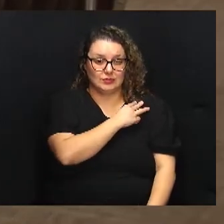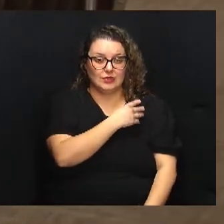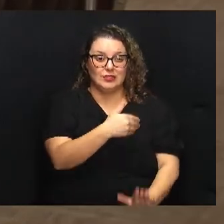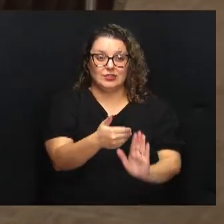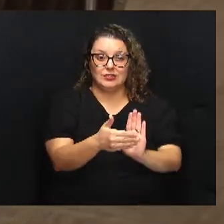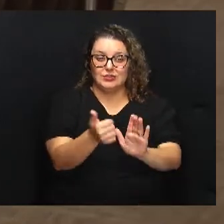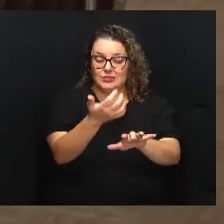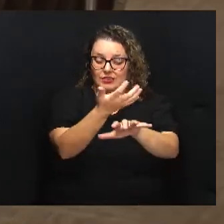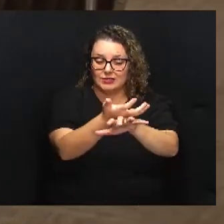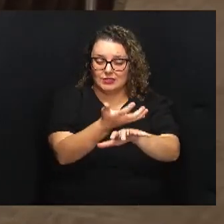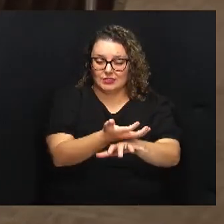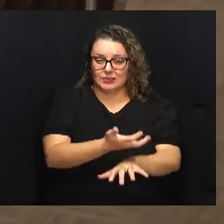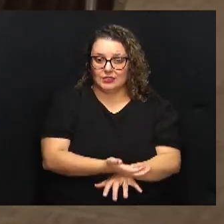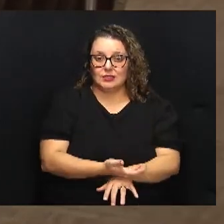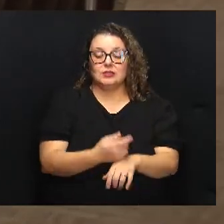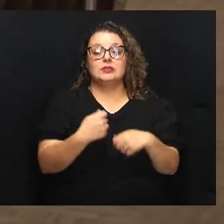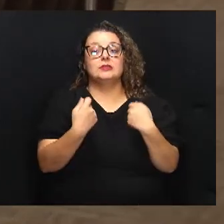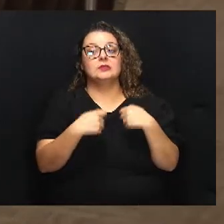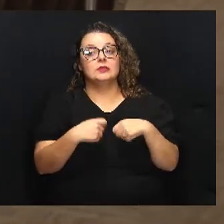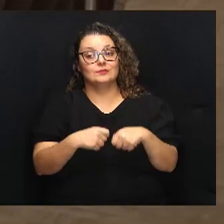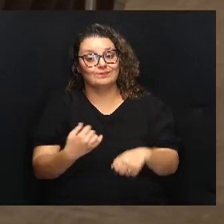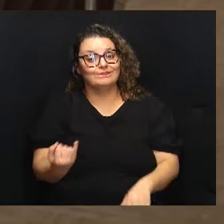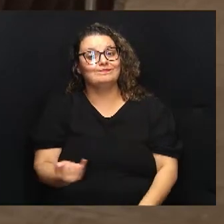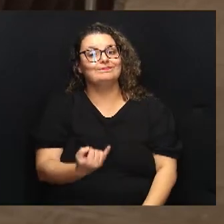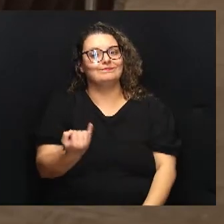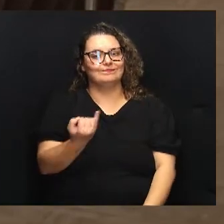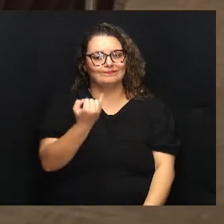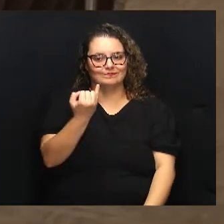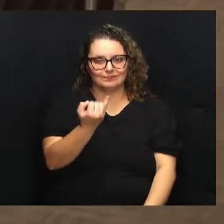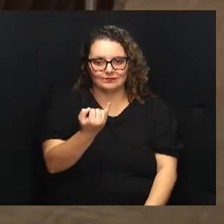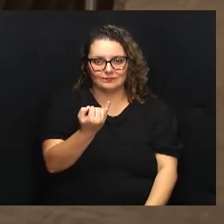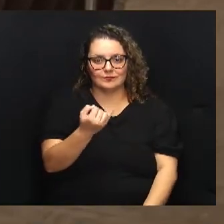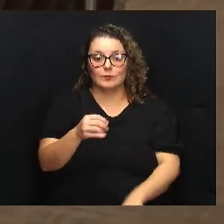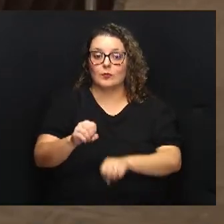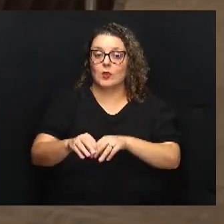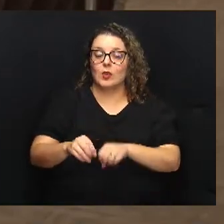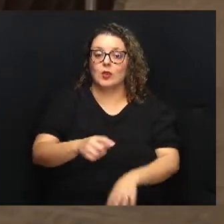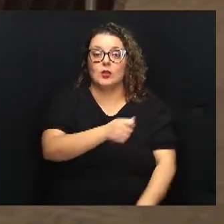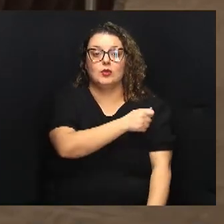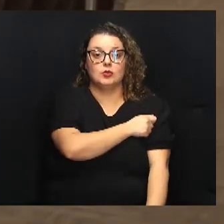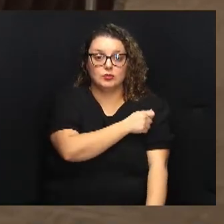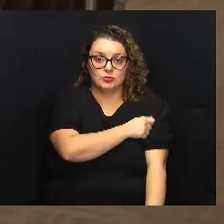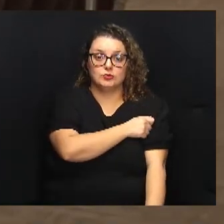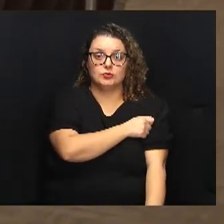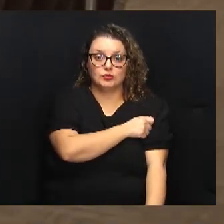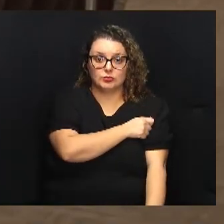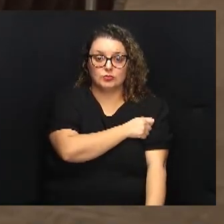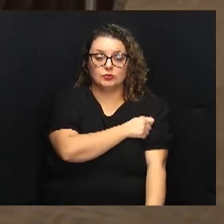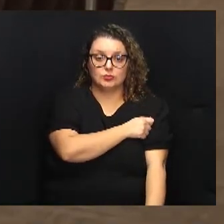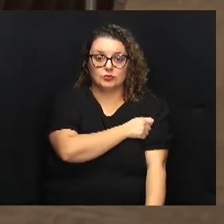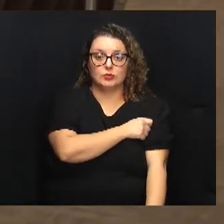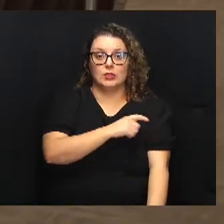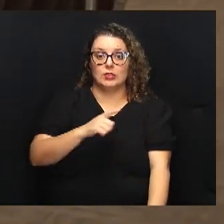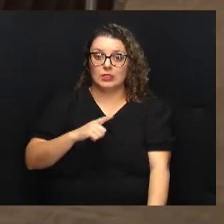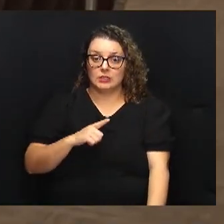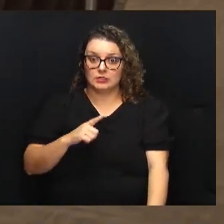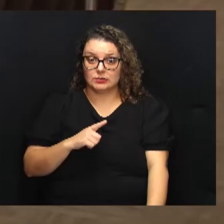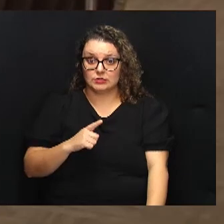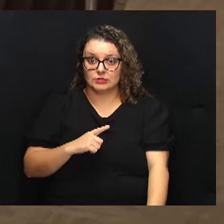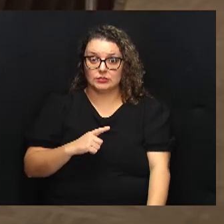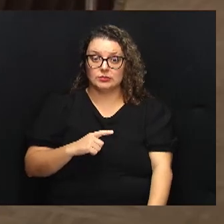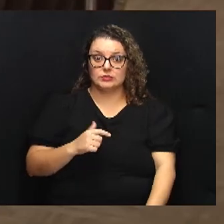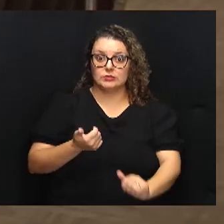disciplinas necessárias, importantes para ensinar os alunos, que ensinam os alunos a ter uma